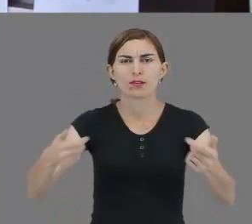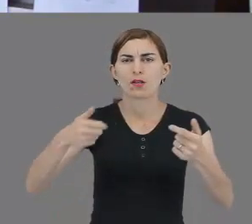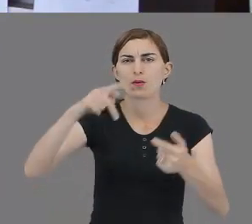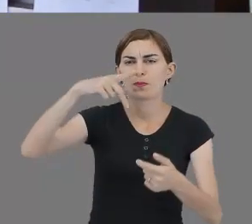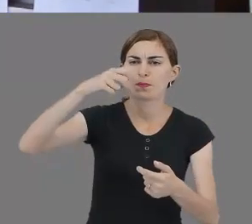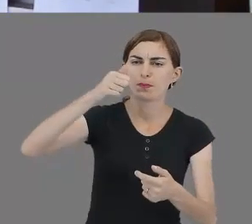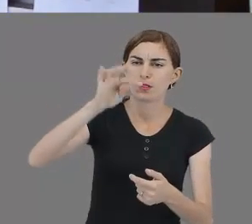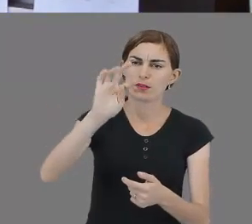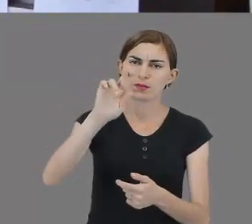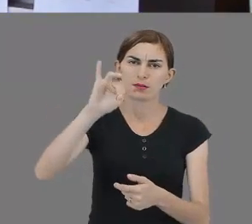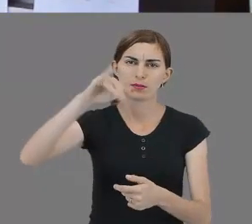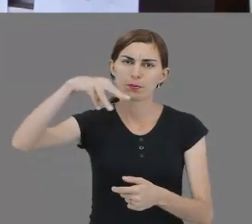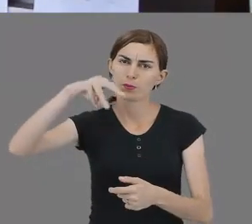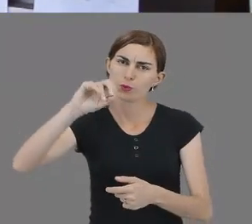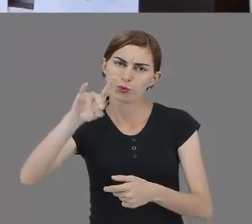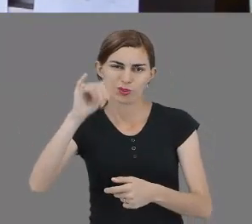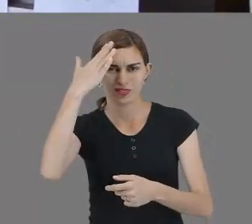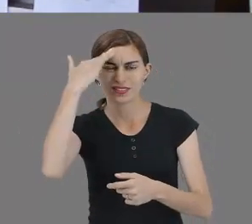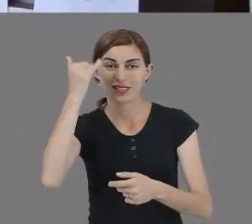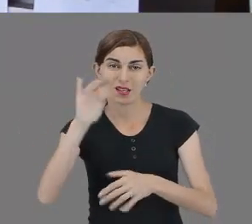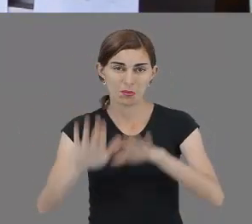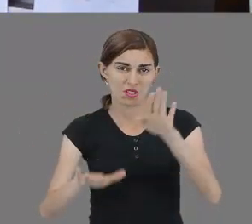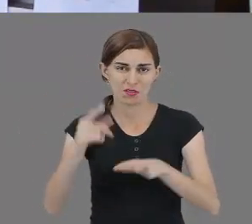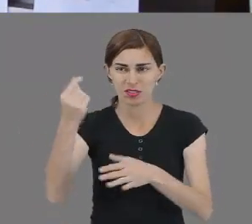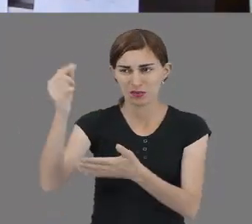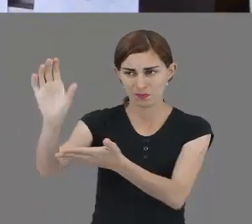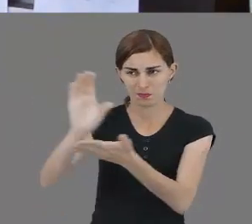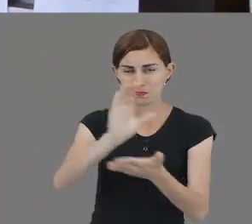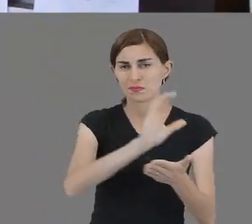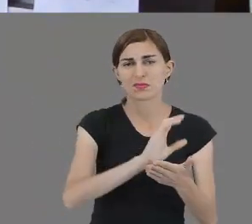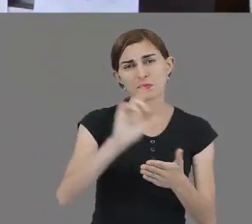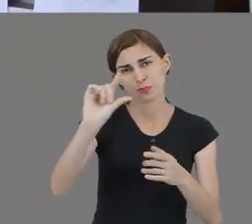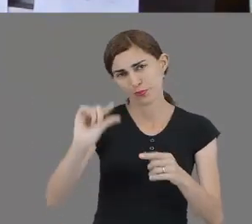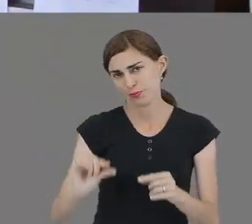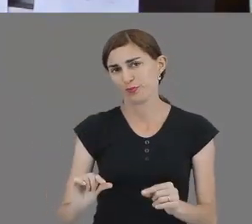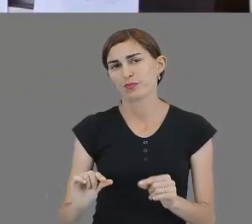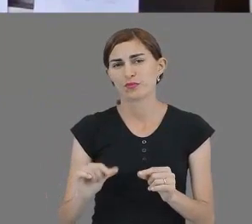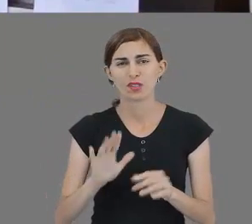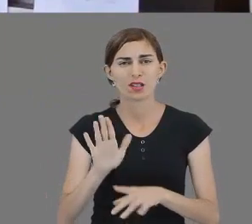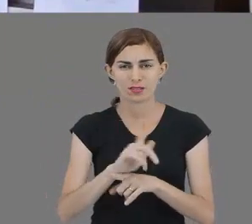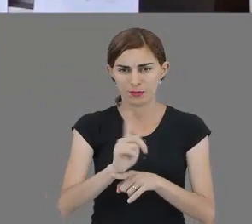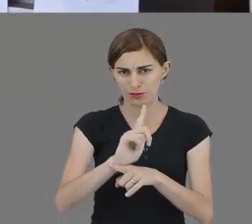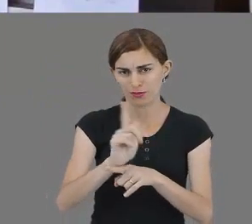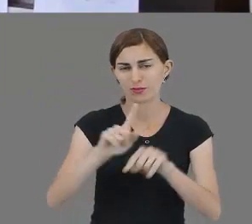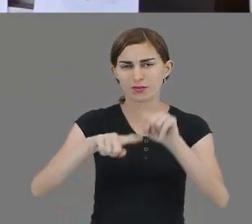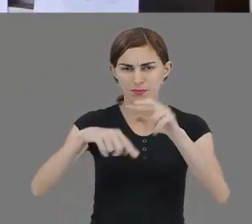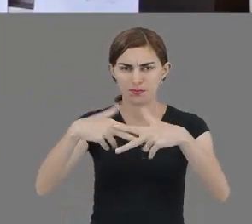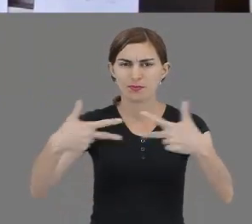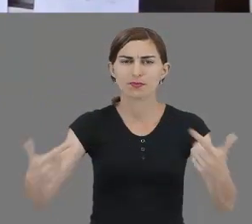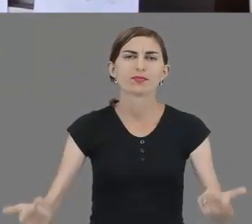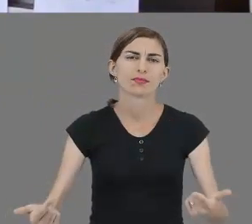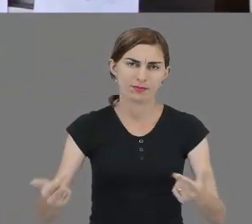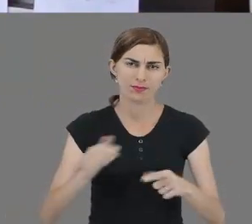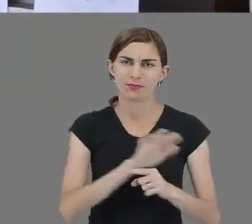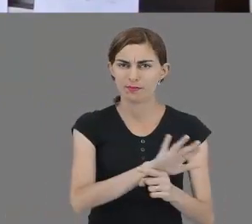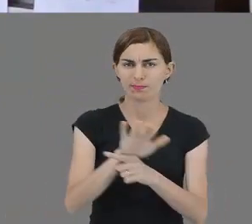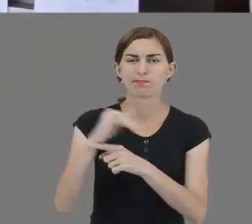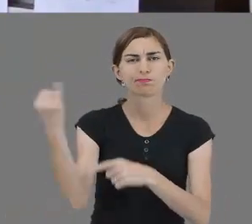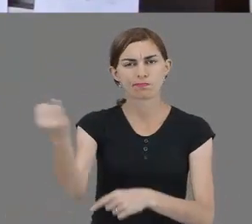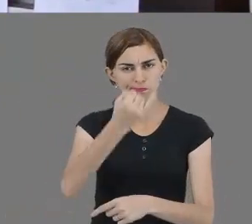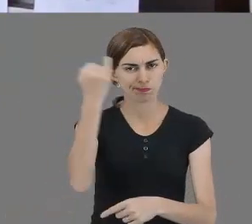patrimônio. Sabemos que muitas vezes os recursos eles são escassos e o estudo de gestão de materiais constitui uma